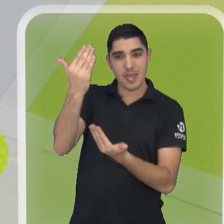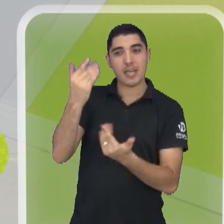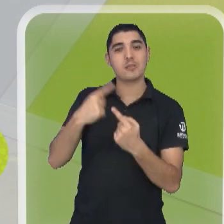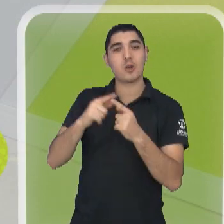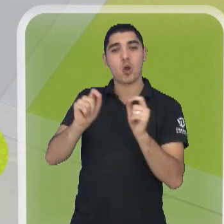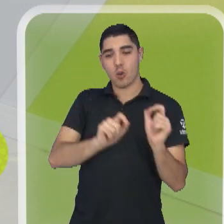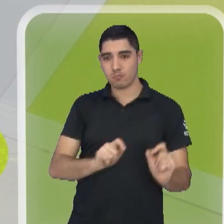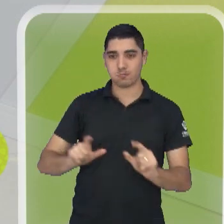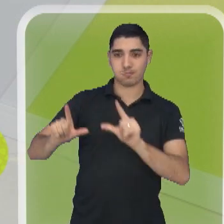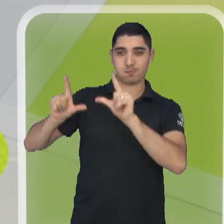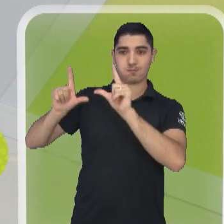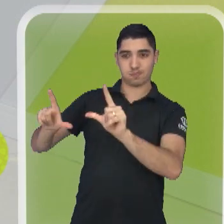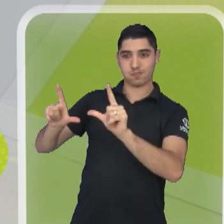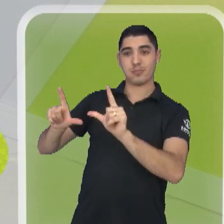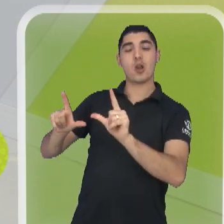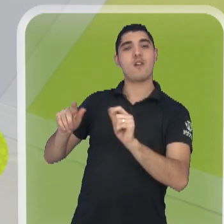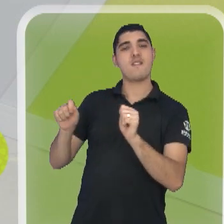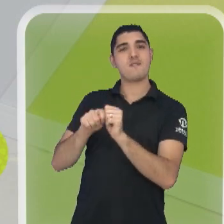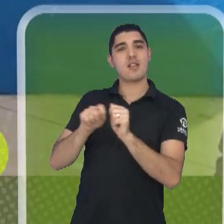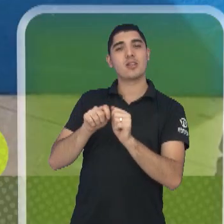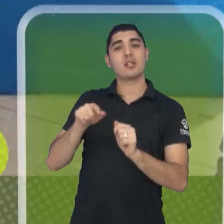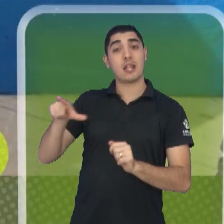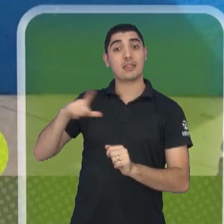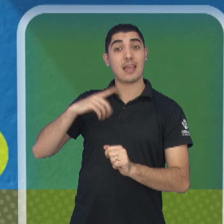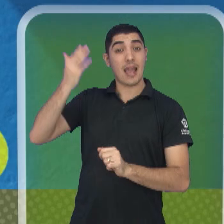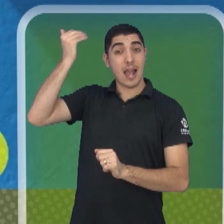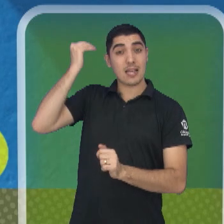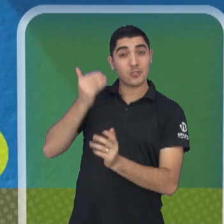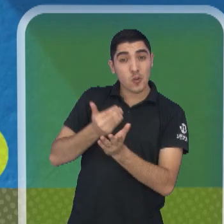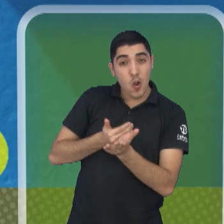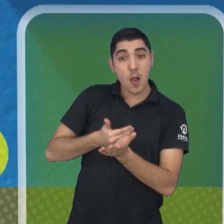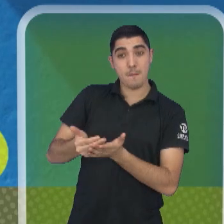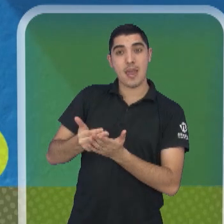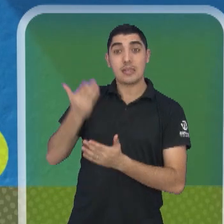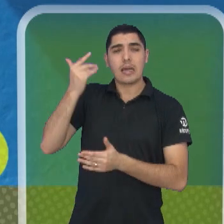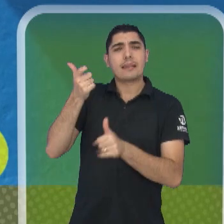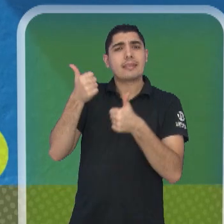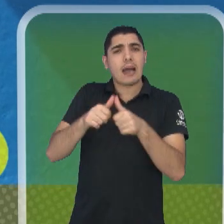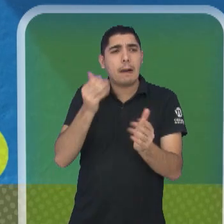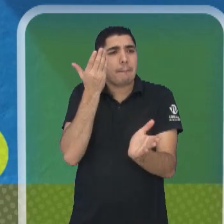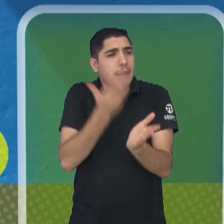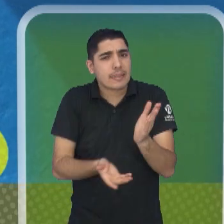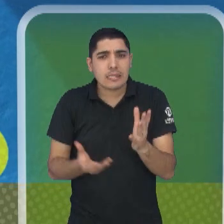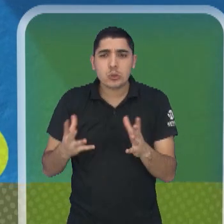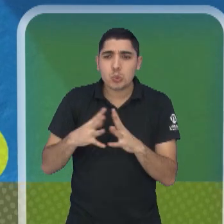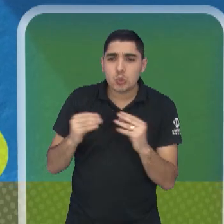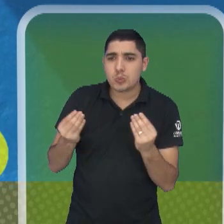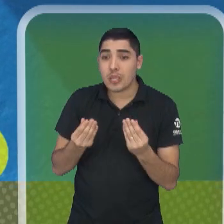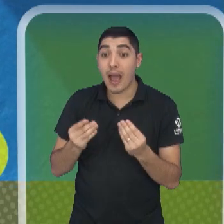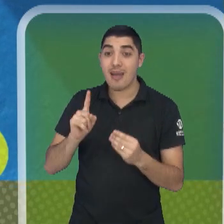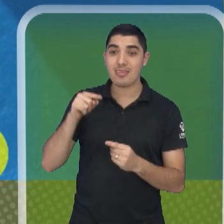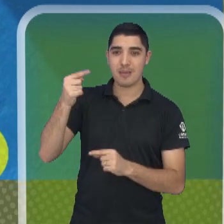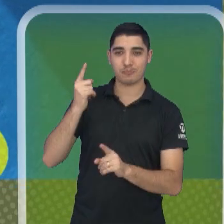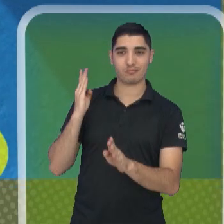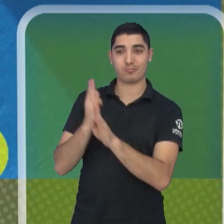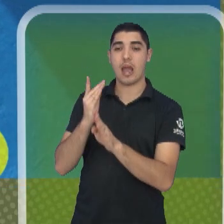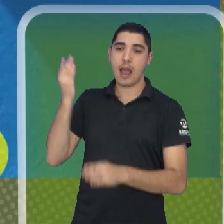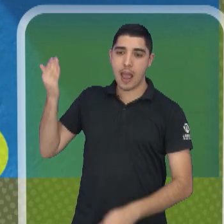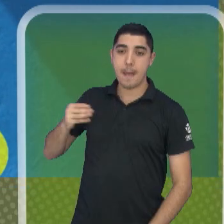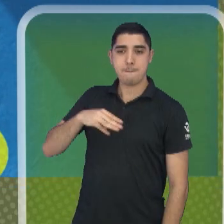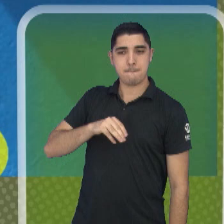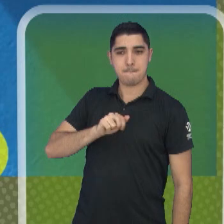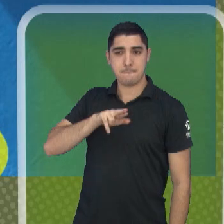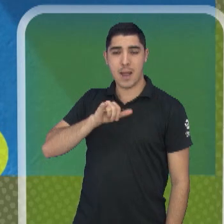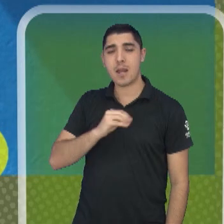recolocação da placa original da inauguração do estádio, que havia sido perdida com a reforma. O Mário Ottoboni acabou falecendo